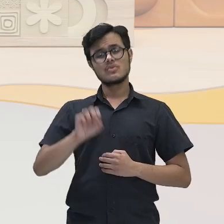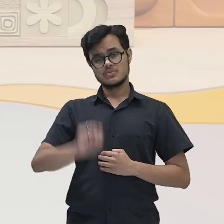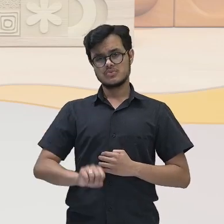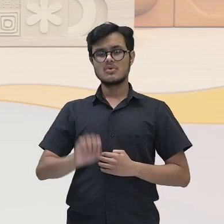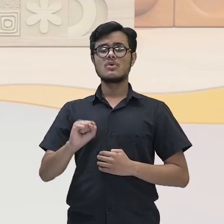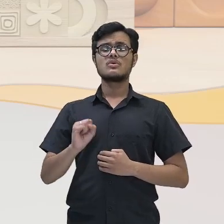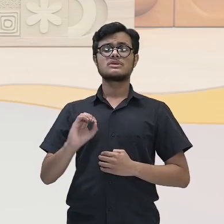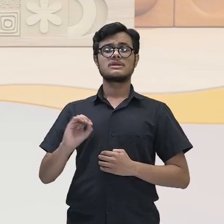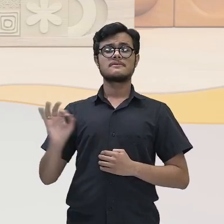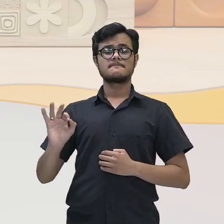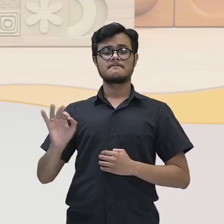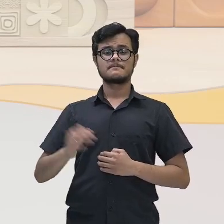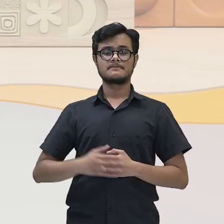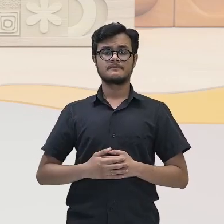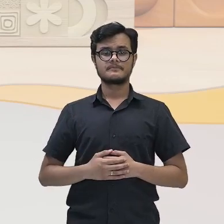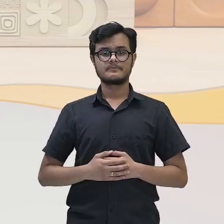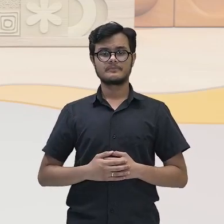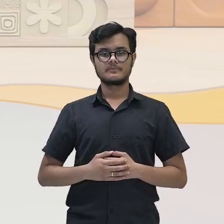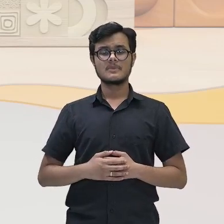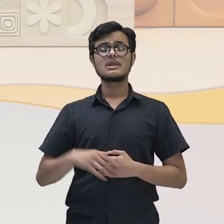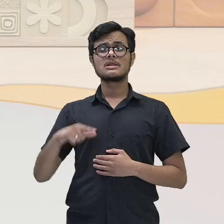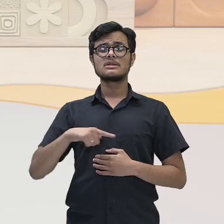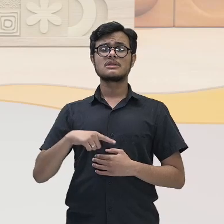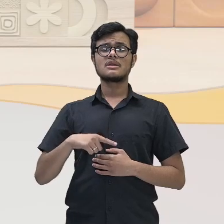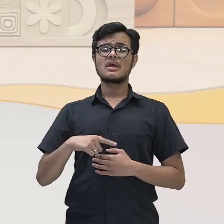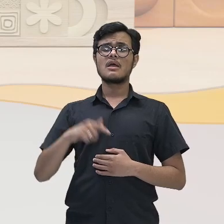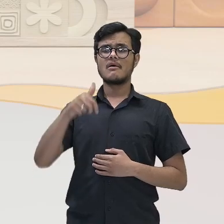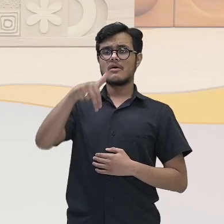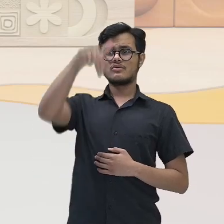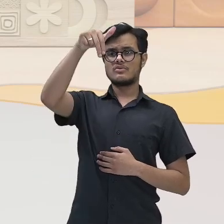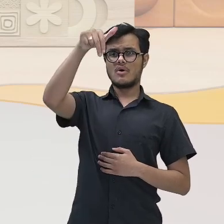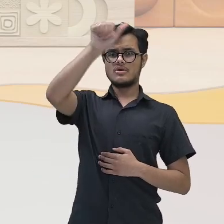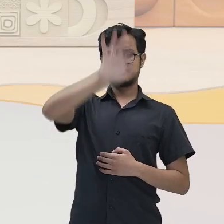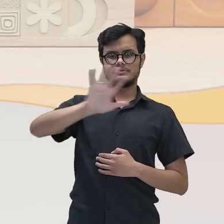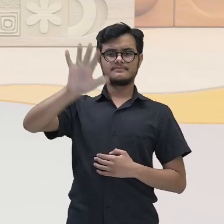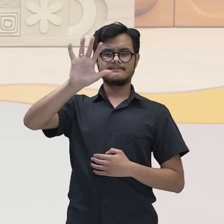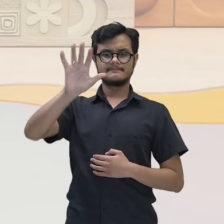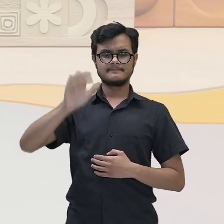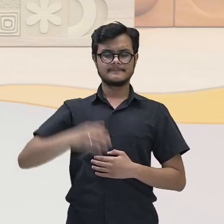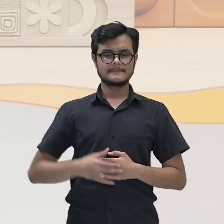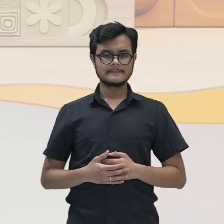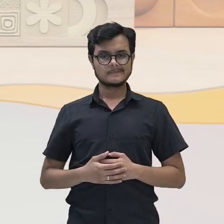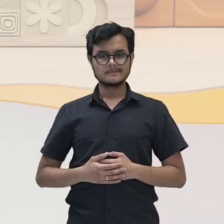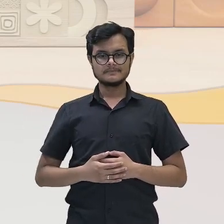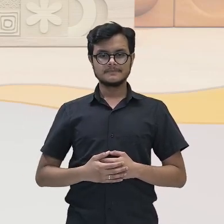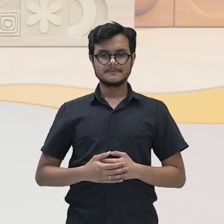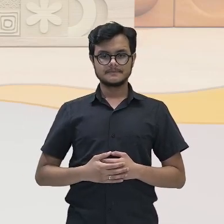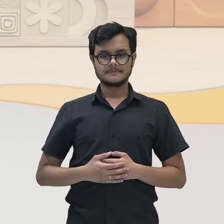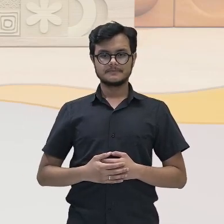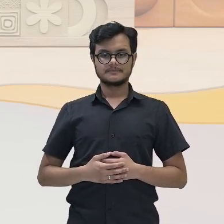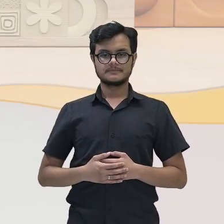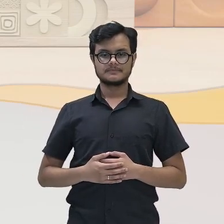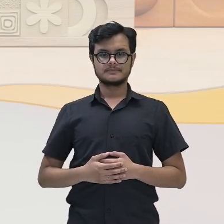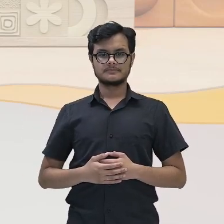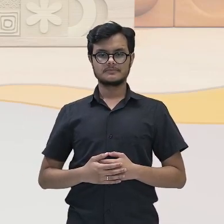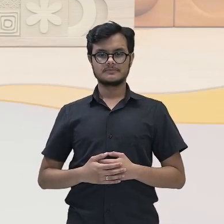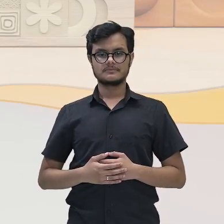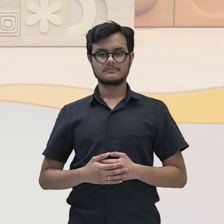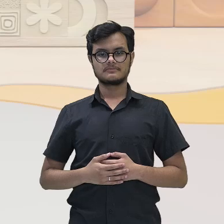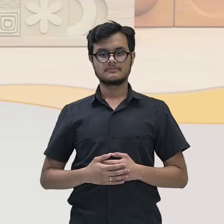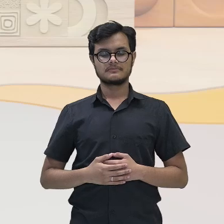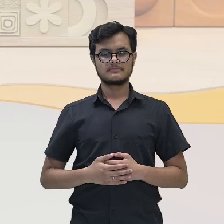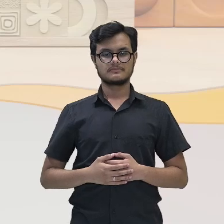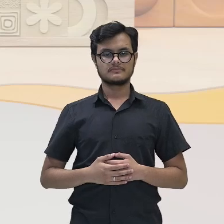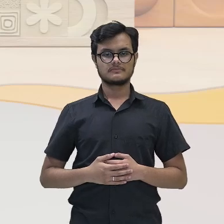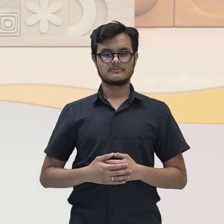população. Aí nós temos a nossa região, né? Então, estamos inseridos aí na região norte e verifiquem que ela já está bem